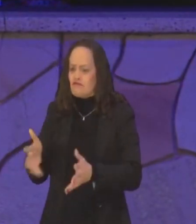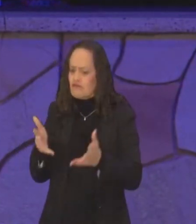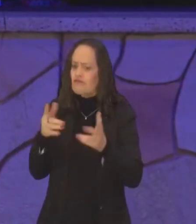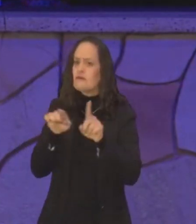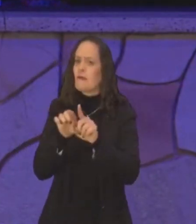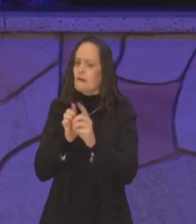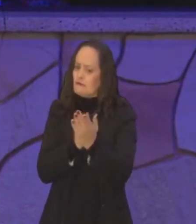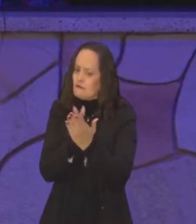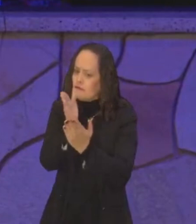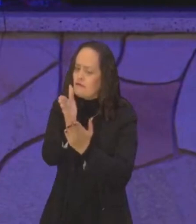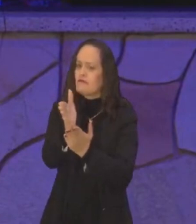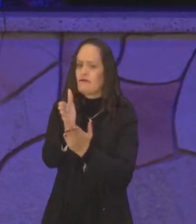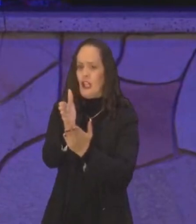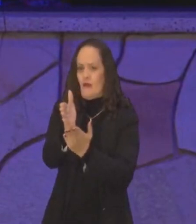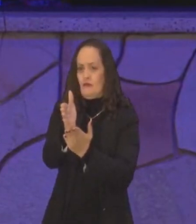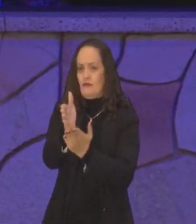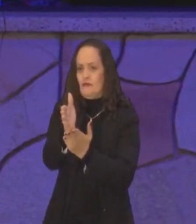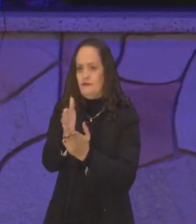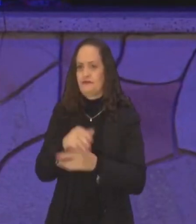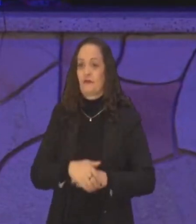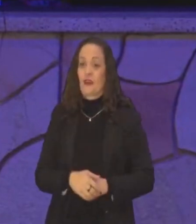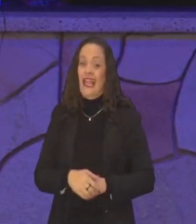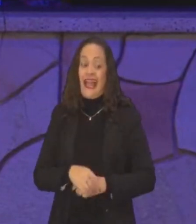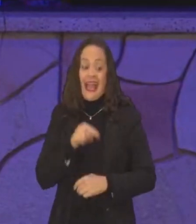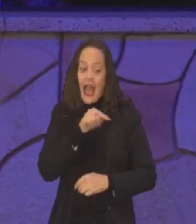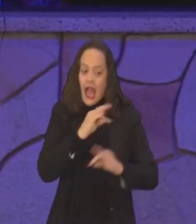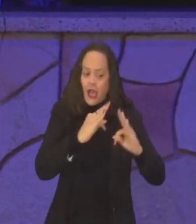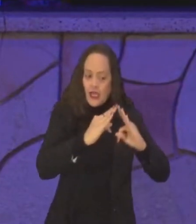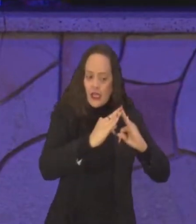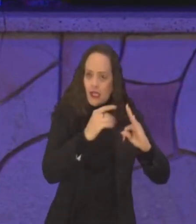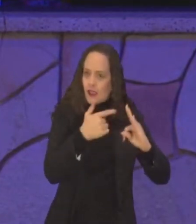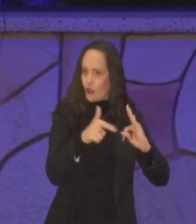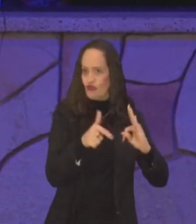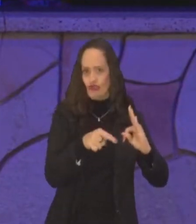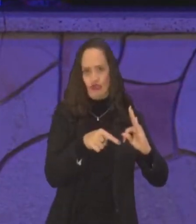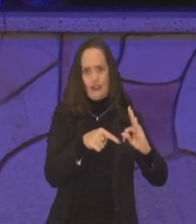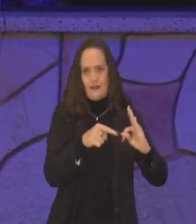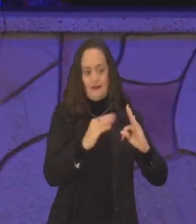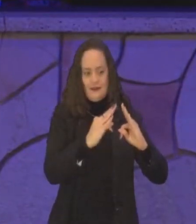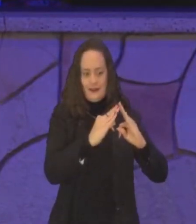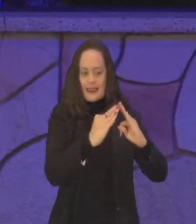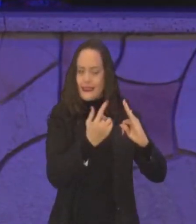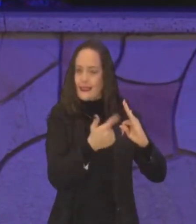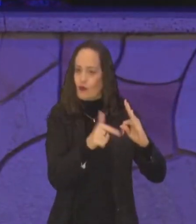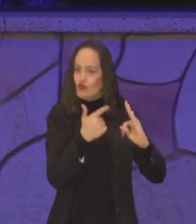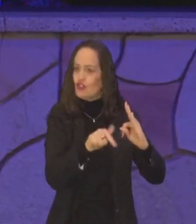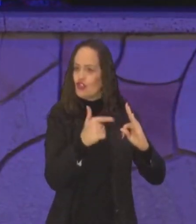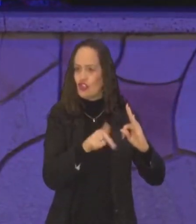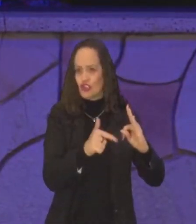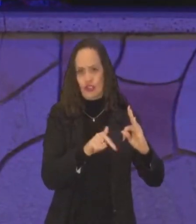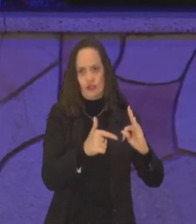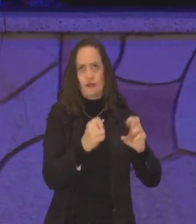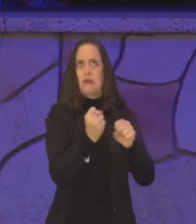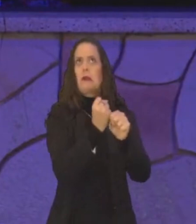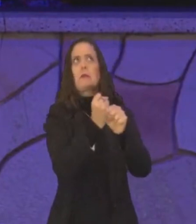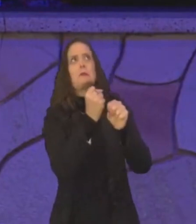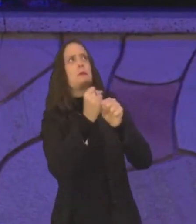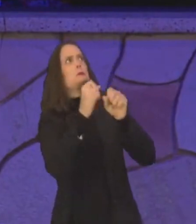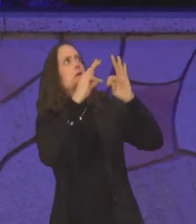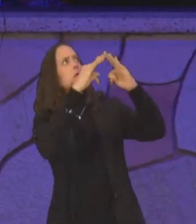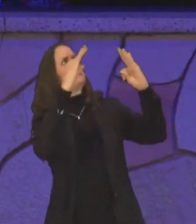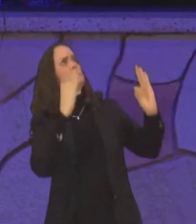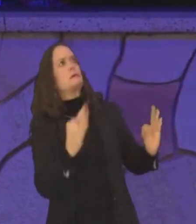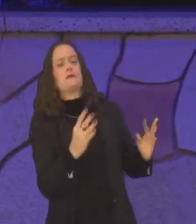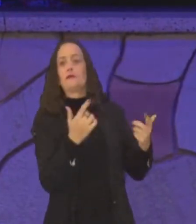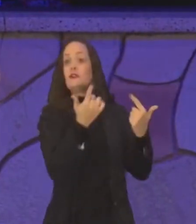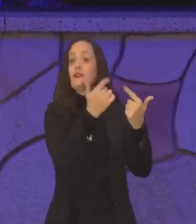comunidade. Não havia um templo, eu já disse aqui e quero repetir, não havia um templo. Quando você visita as cidades,